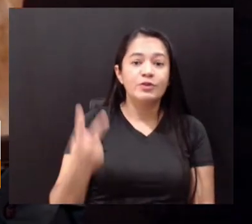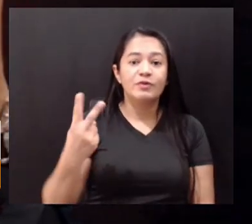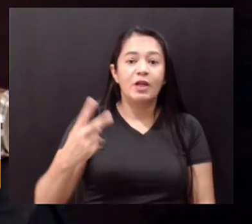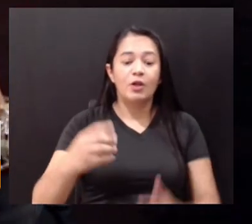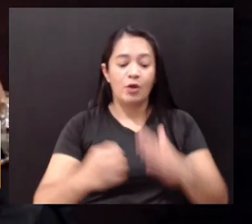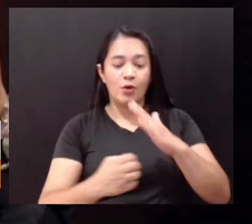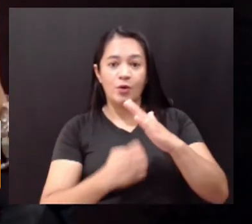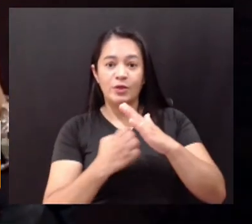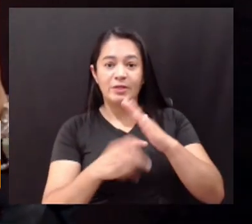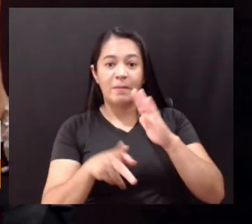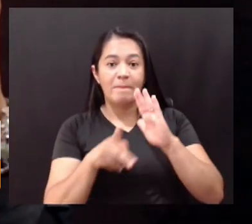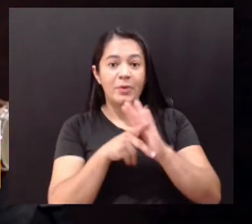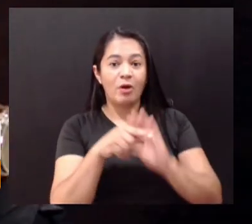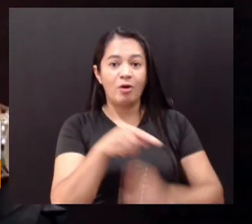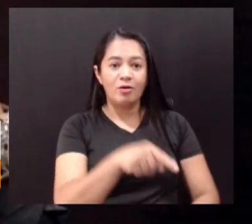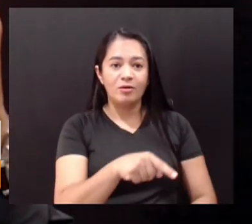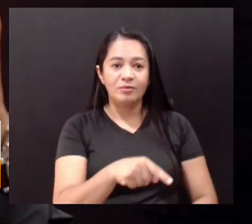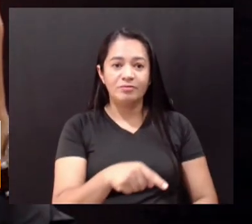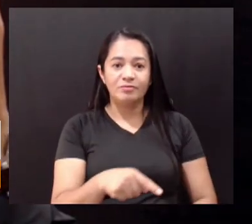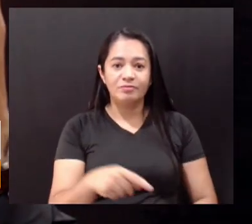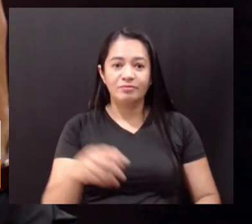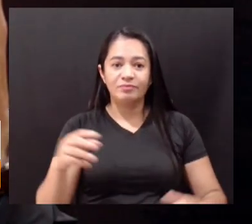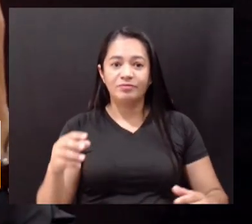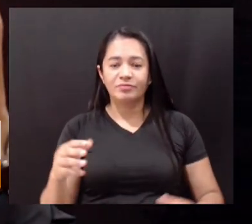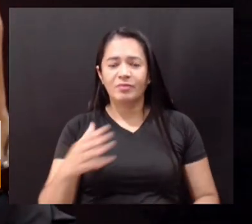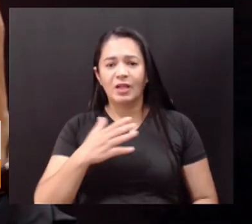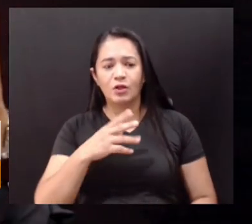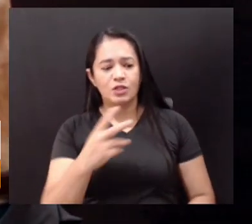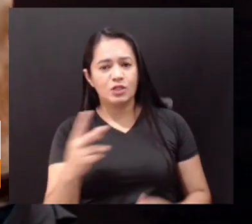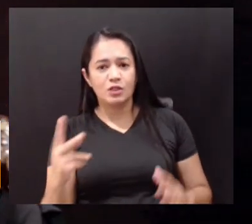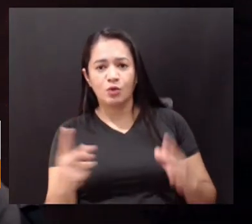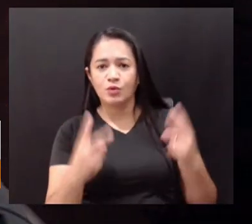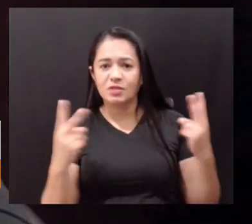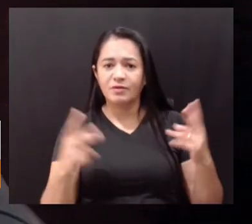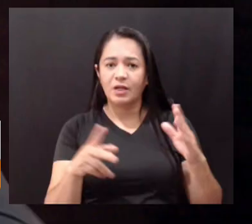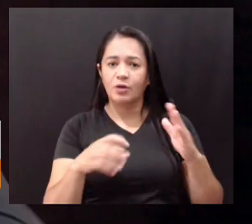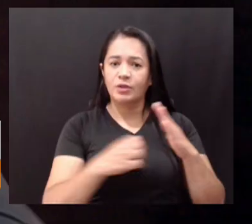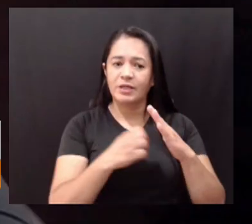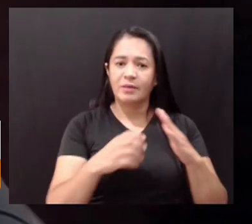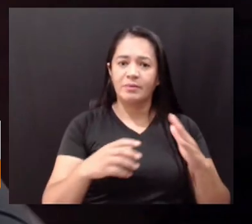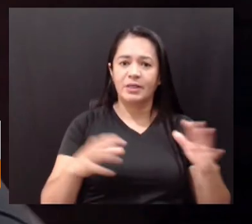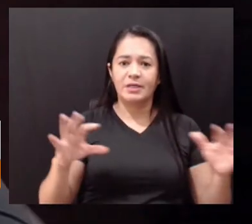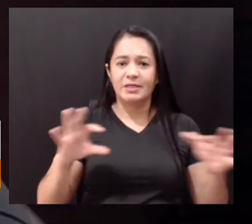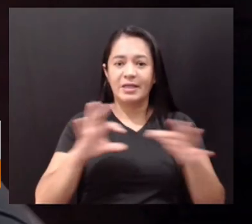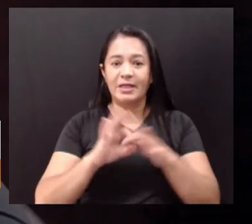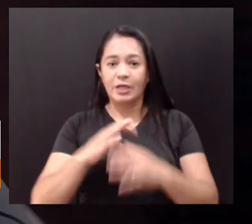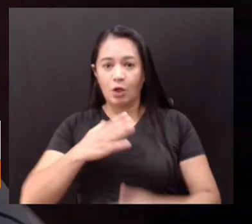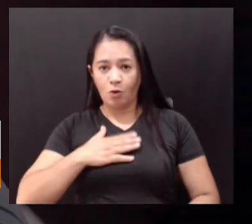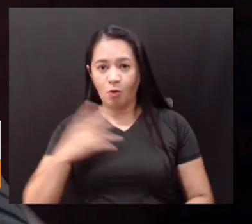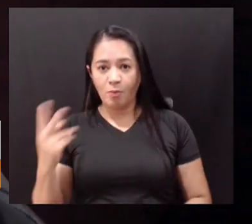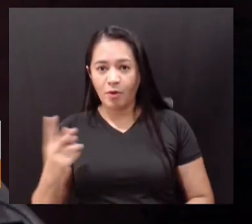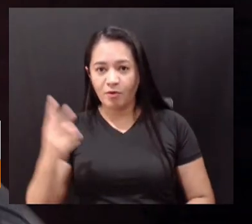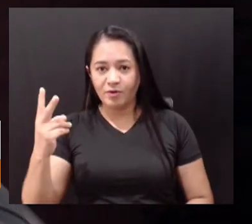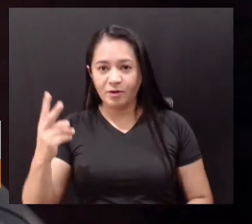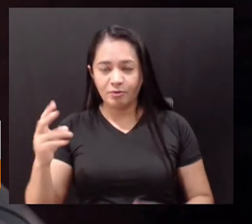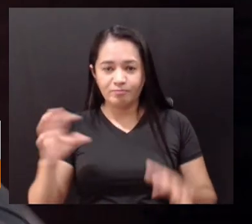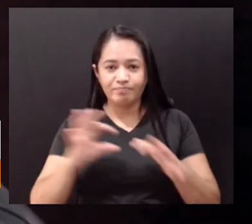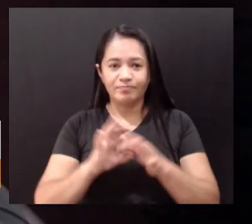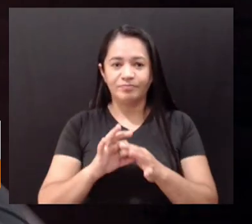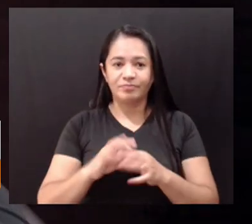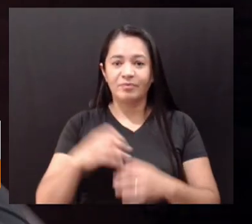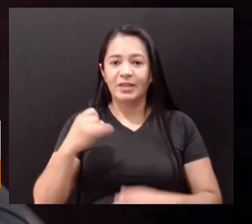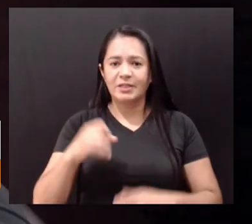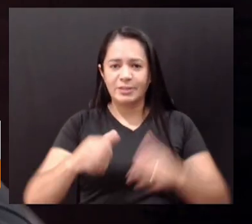valores têm alguma intersecção com os meus valores pessoais. Então, a partir do momento que eu consigo fazer essa análise de forma